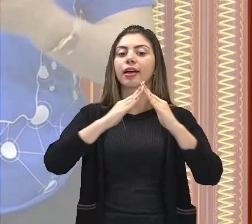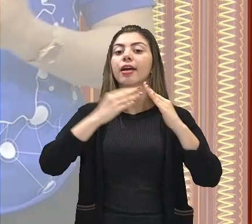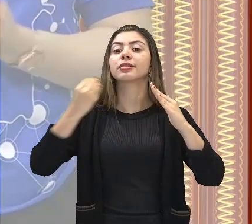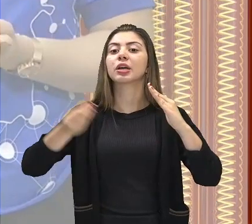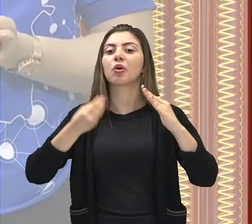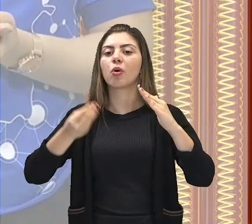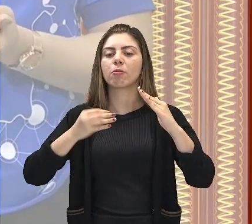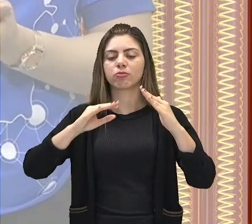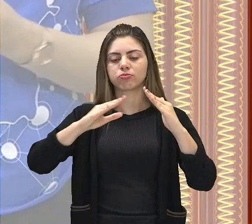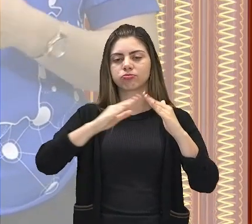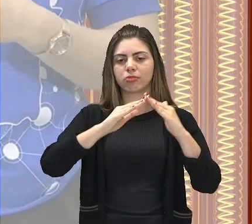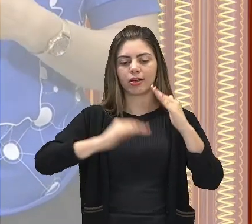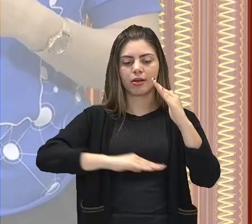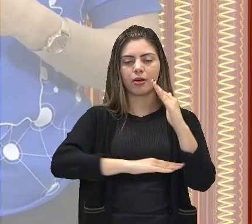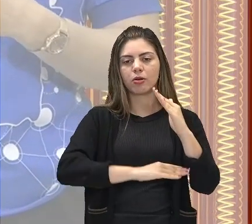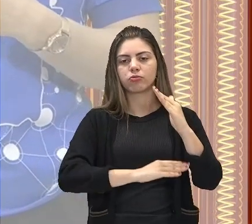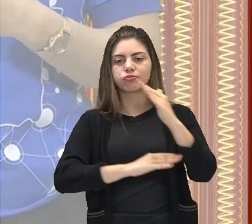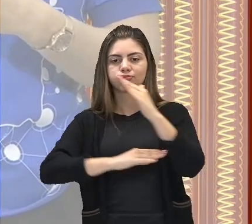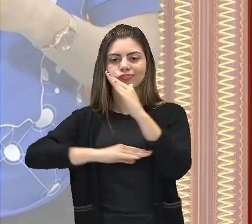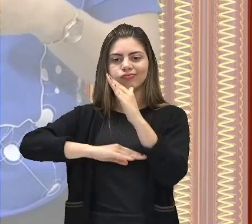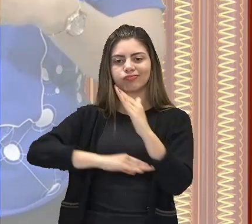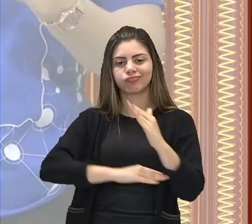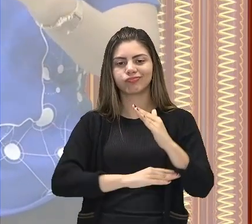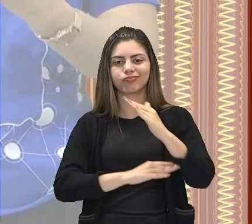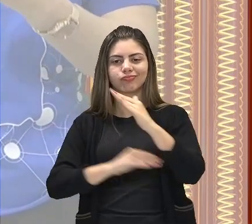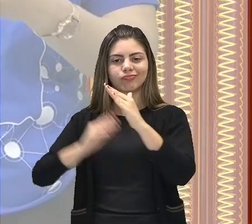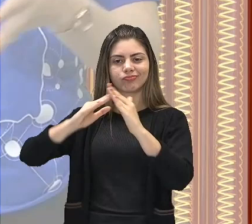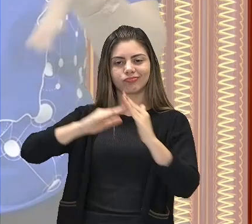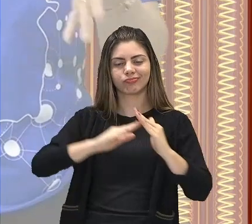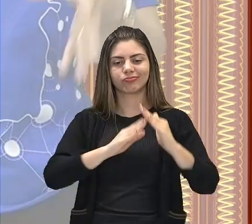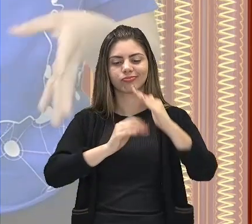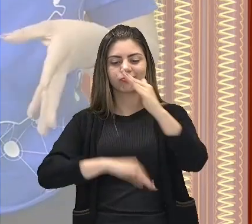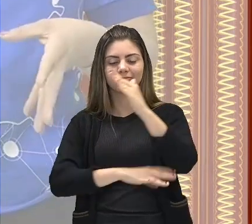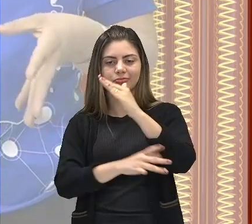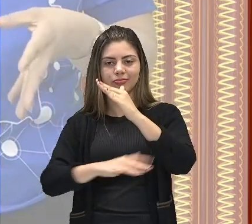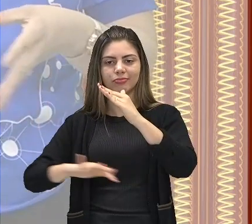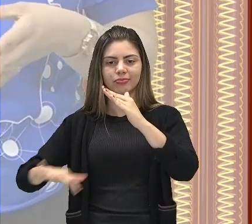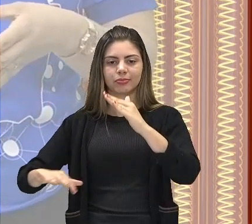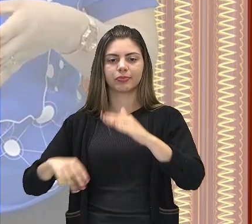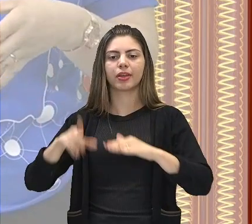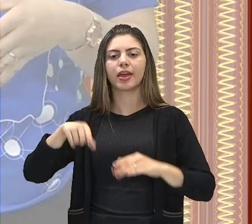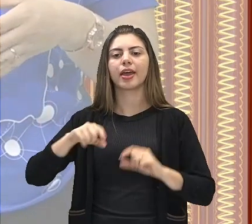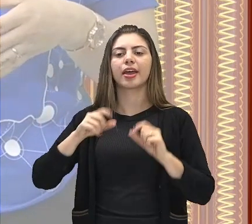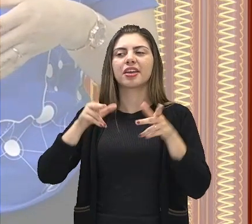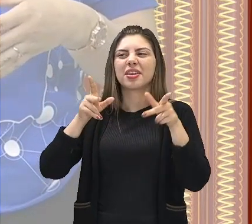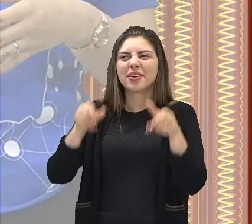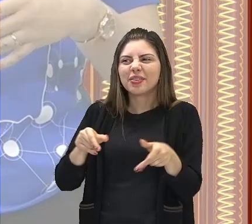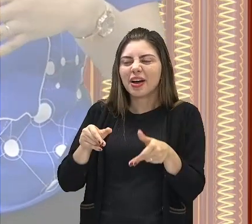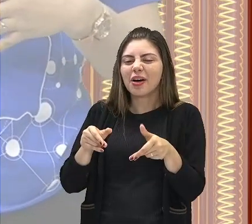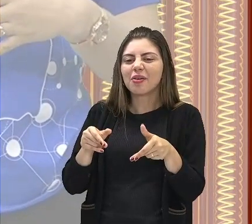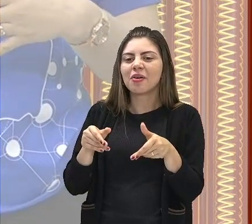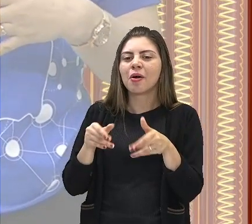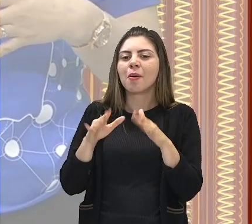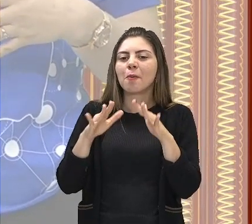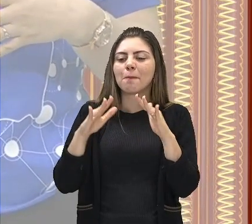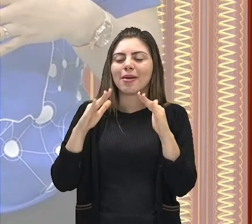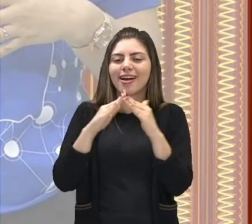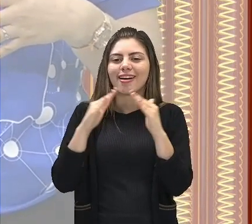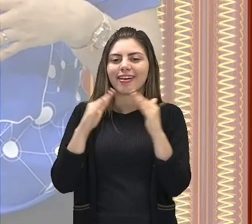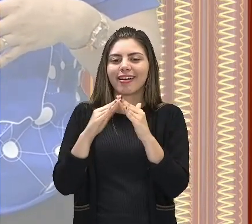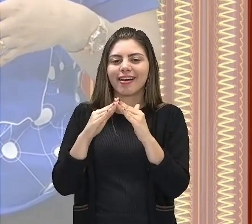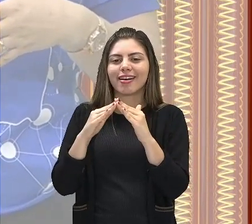alguns locais são chamados aí de embarcações, né, de barcos com casas, né, como por exemplo